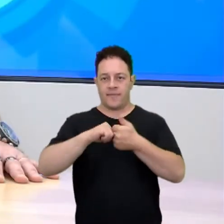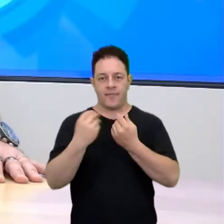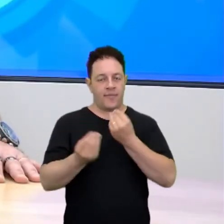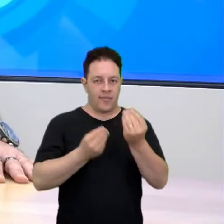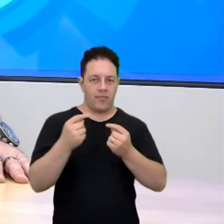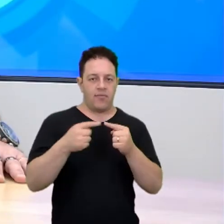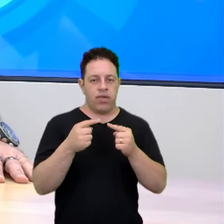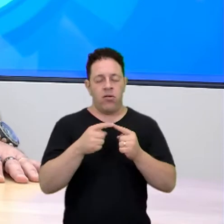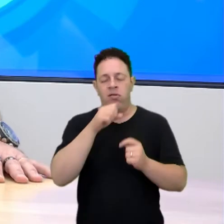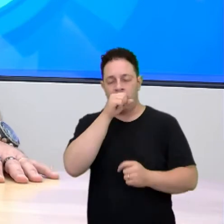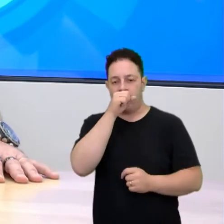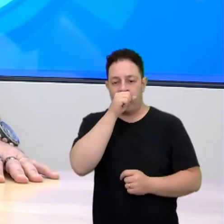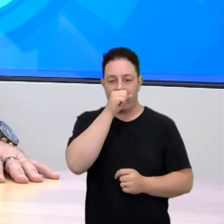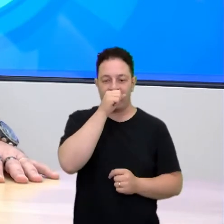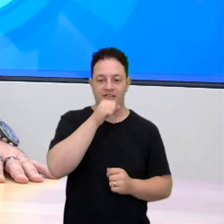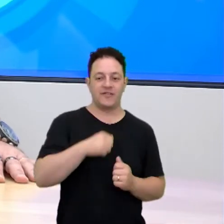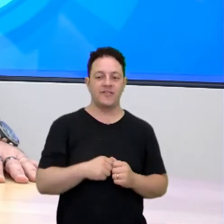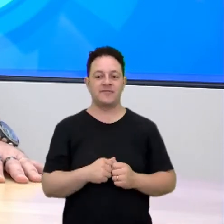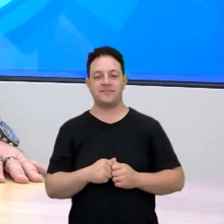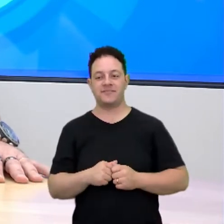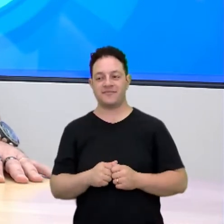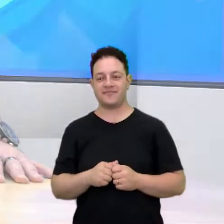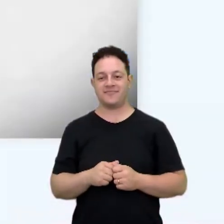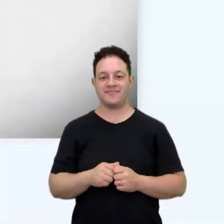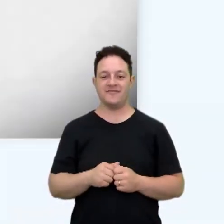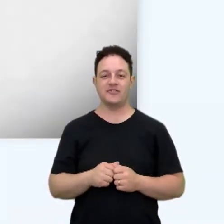do seminário. Daqui a pouco nós voltamos.